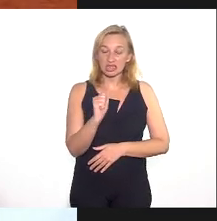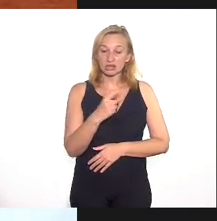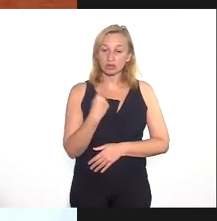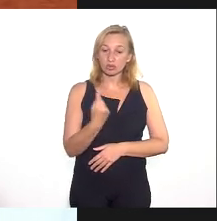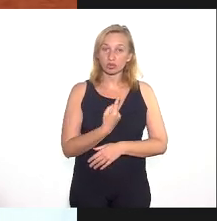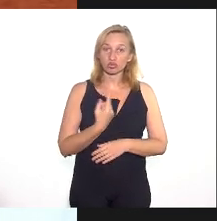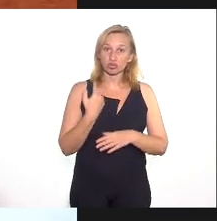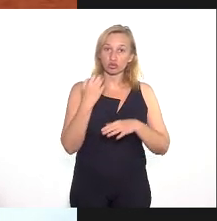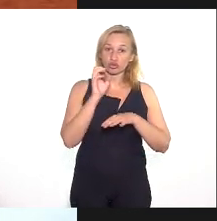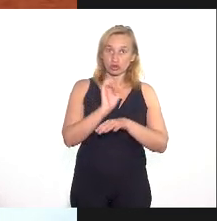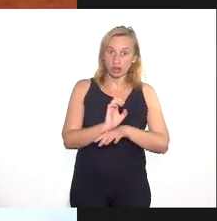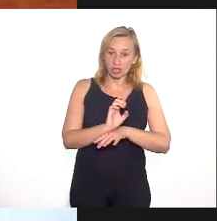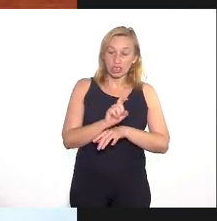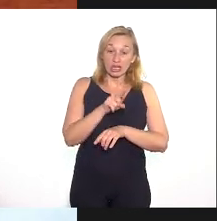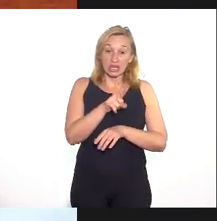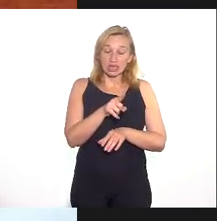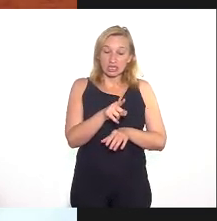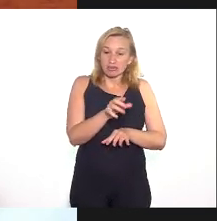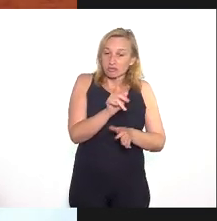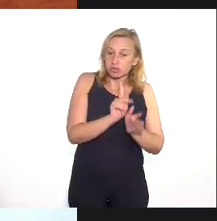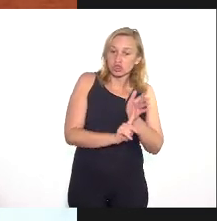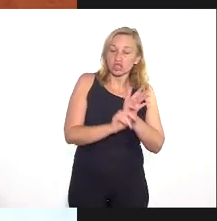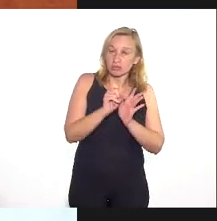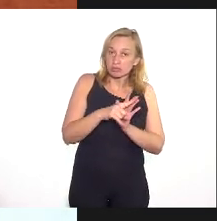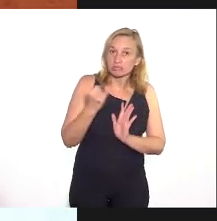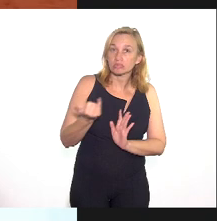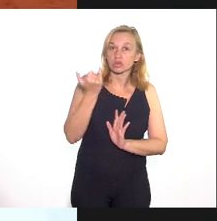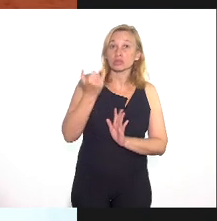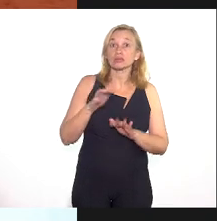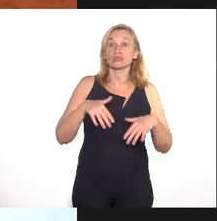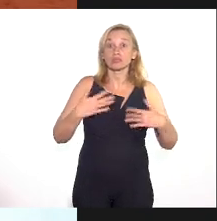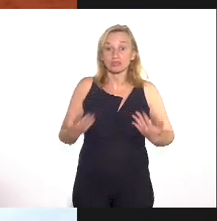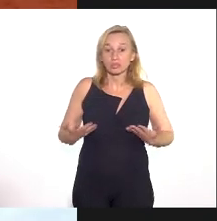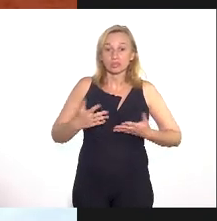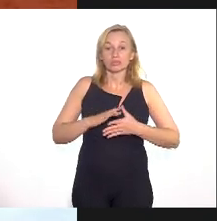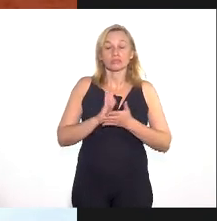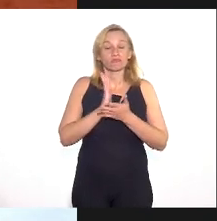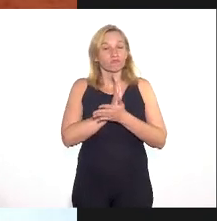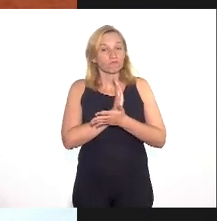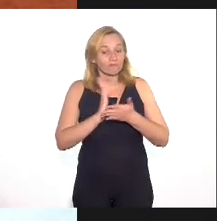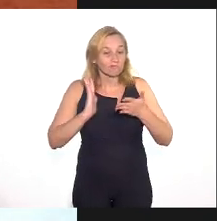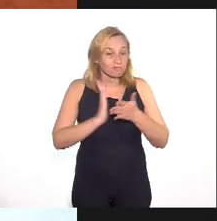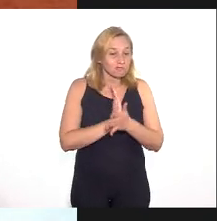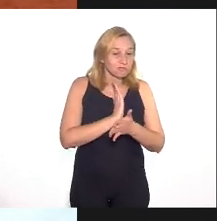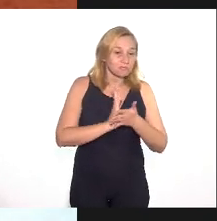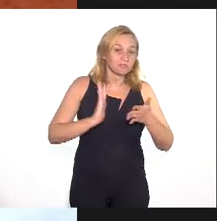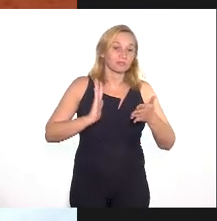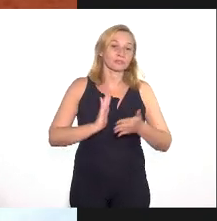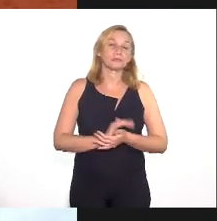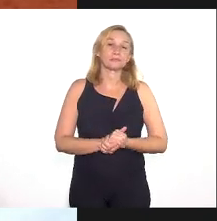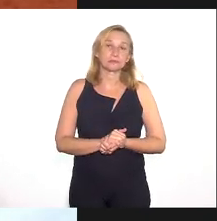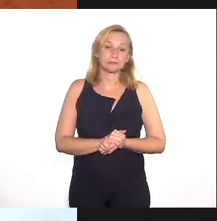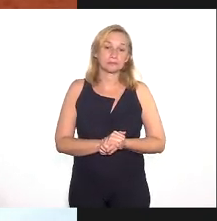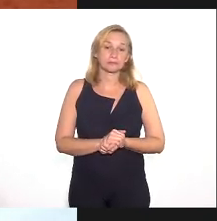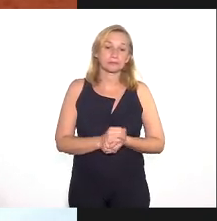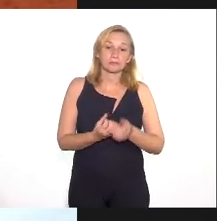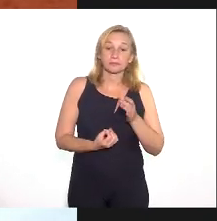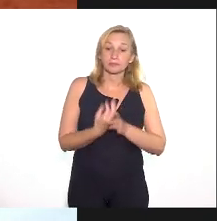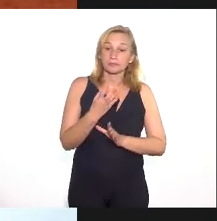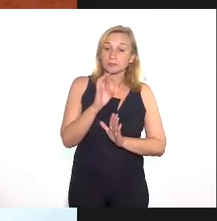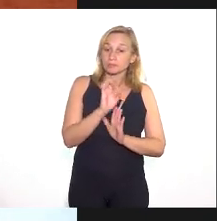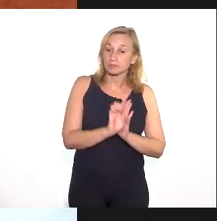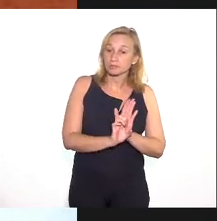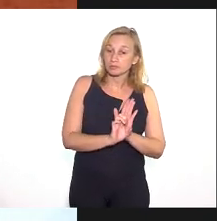Estado, esses projetos são de extrema importância. Então, às vezes, a gente faz um projeto